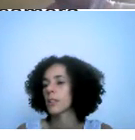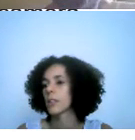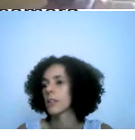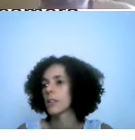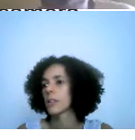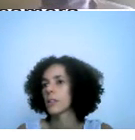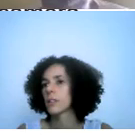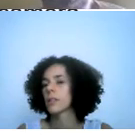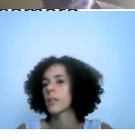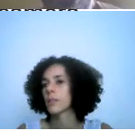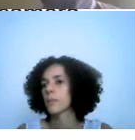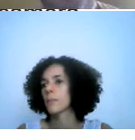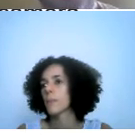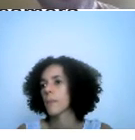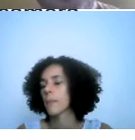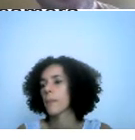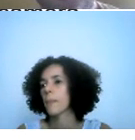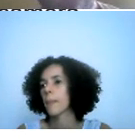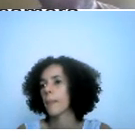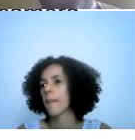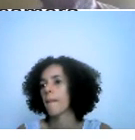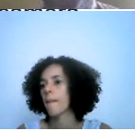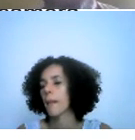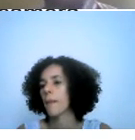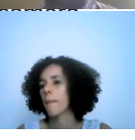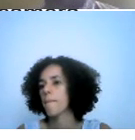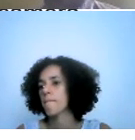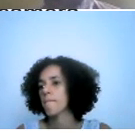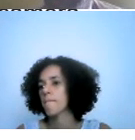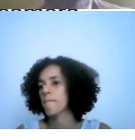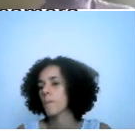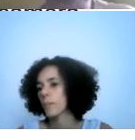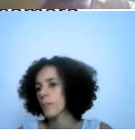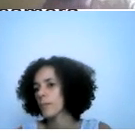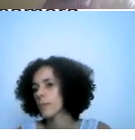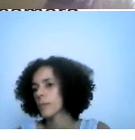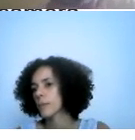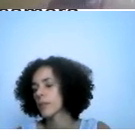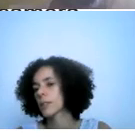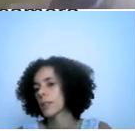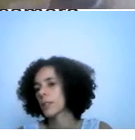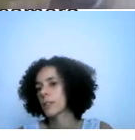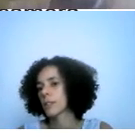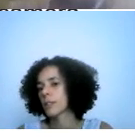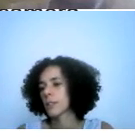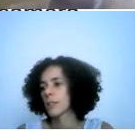Só para vocês verem dois trabalhos que foram produzidos recentemente. Um deles